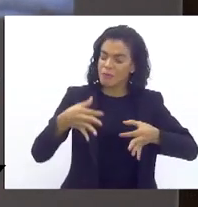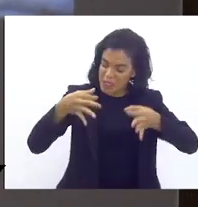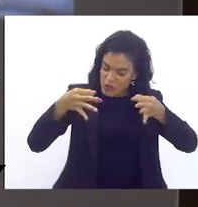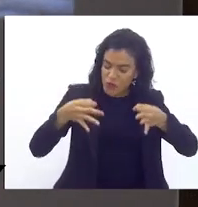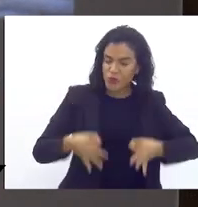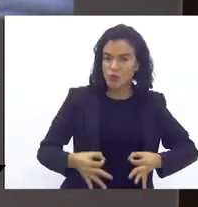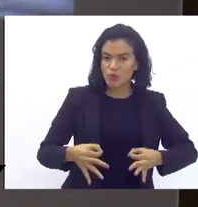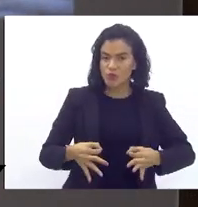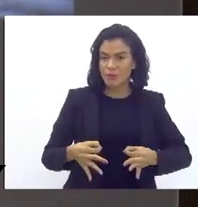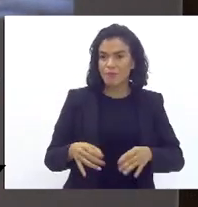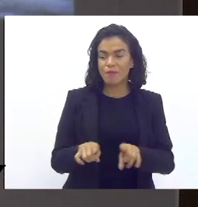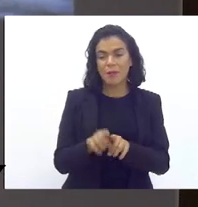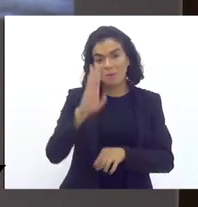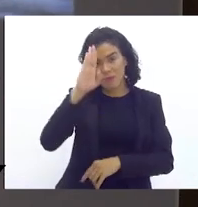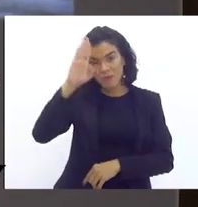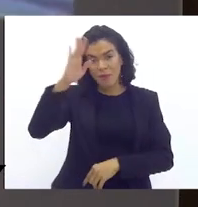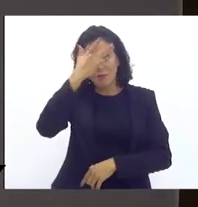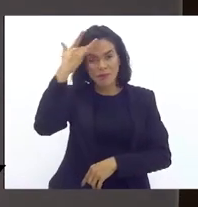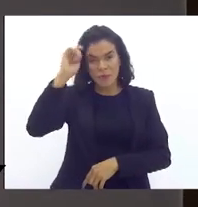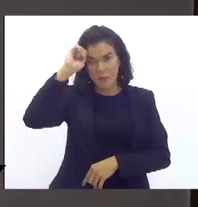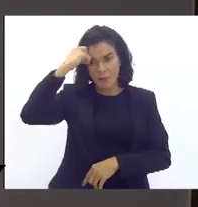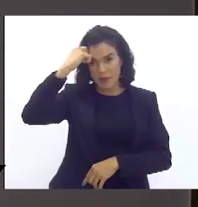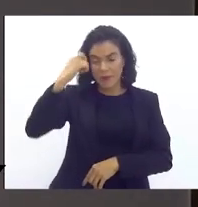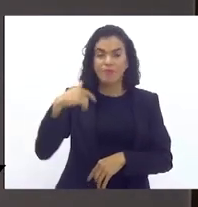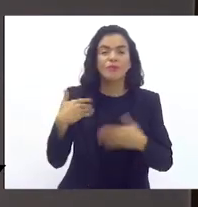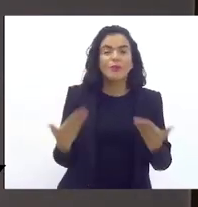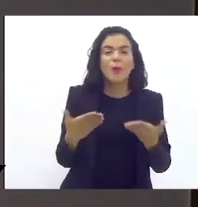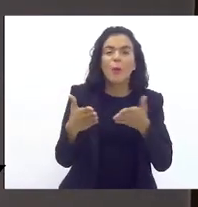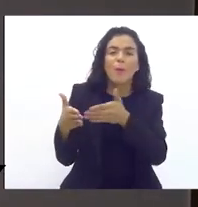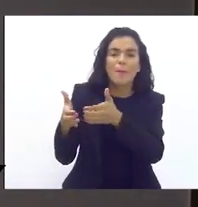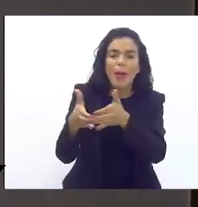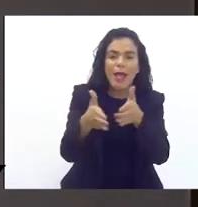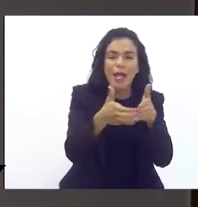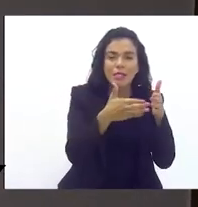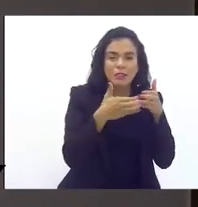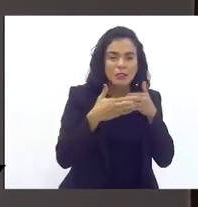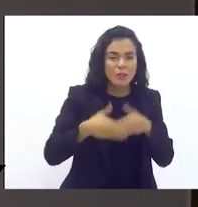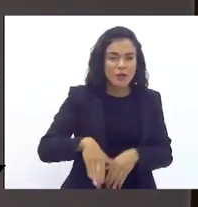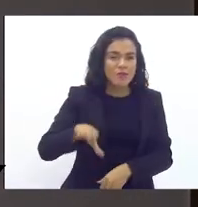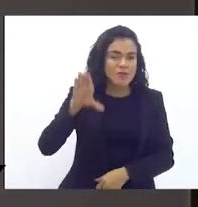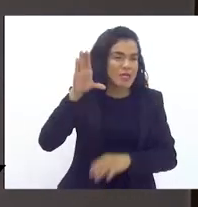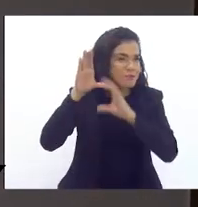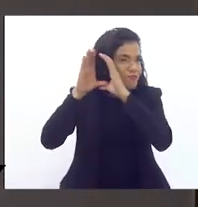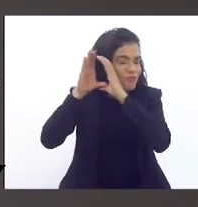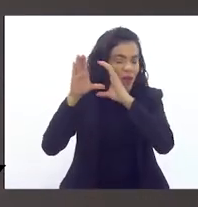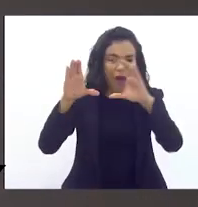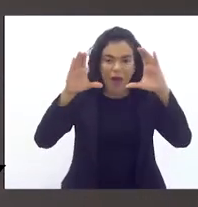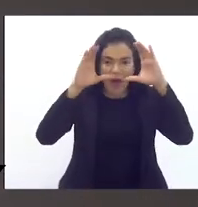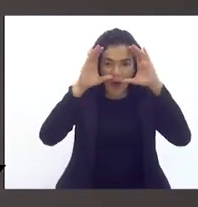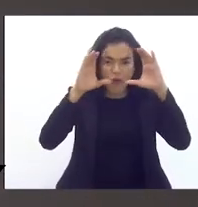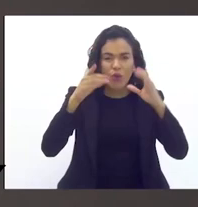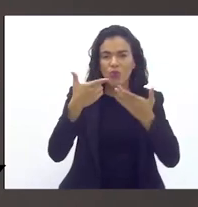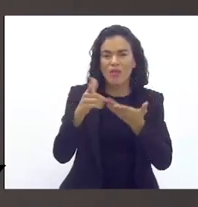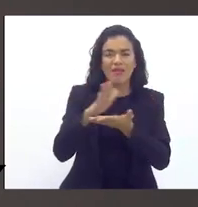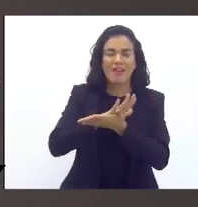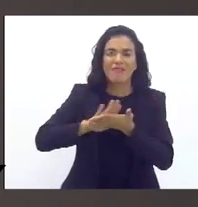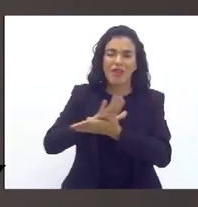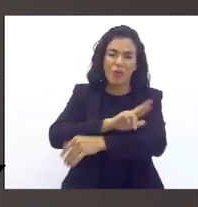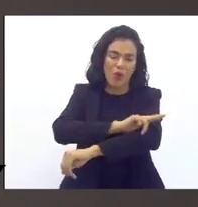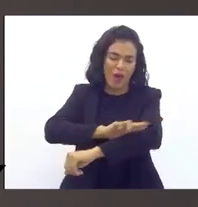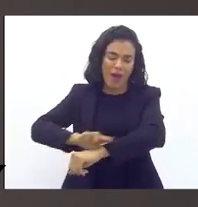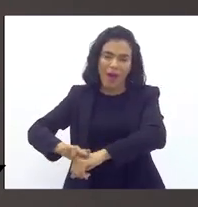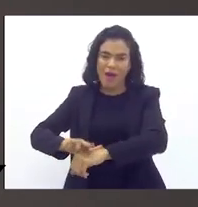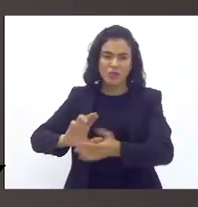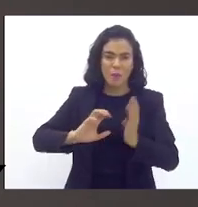mais Justiça pessoalmente para pessoas pretas então eu peço a vocês que vocês Ouçam isso com atenção isso não tem a ver com Raça isso não